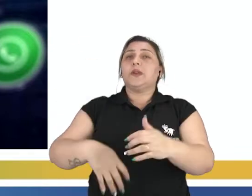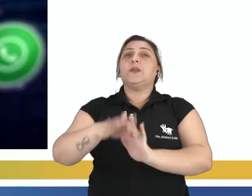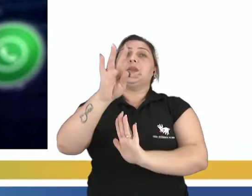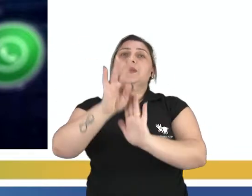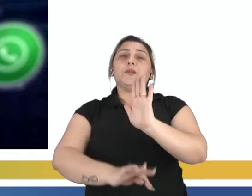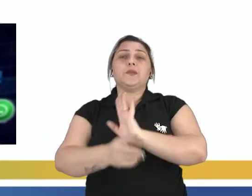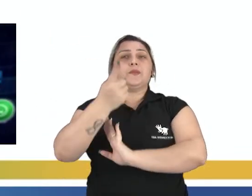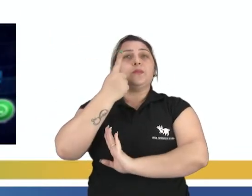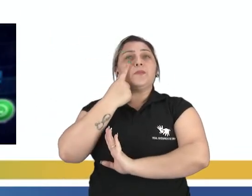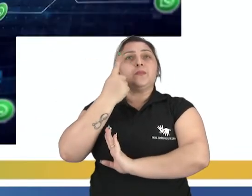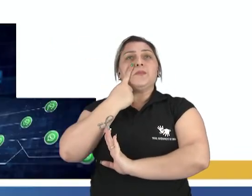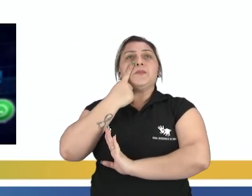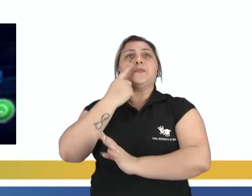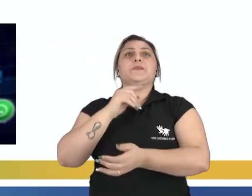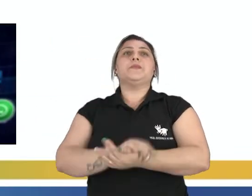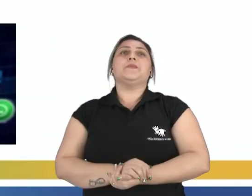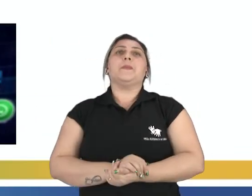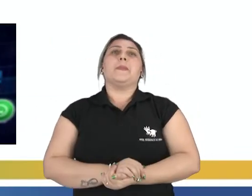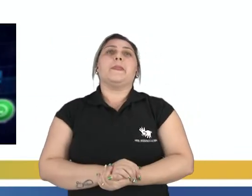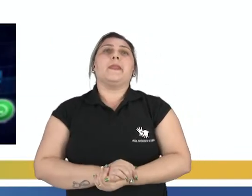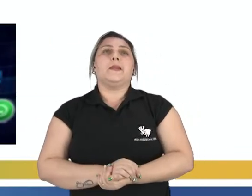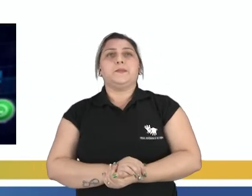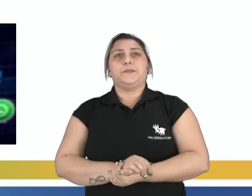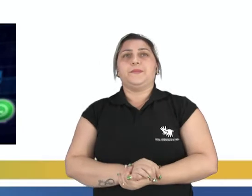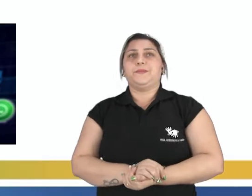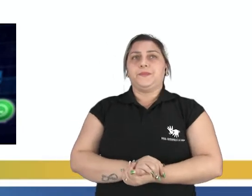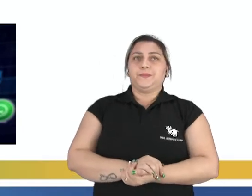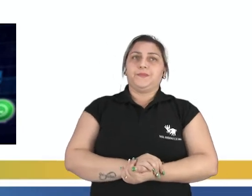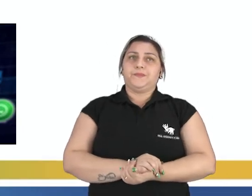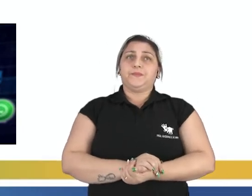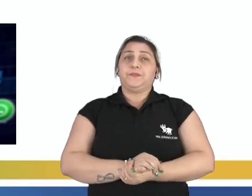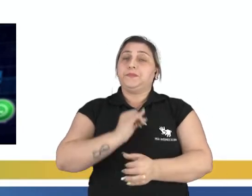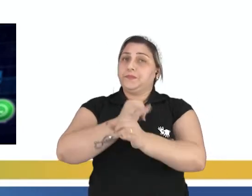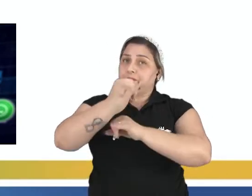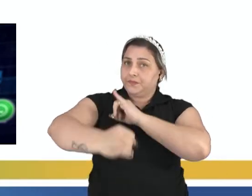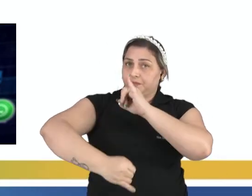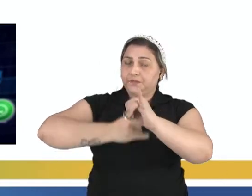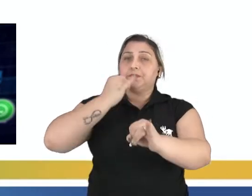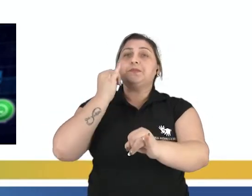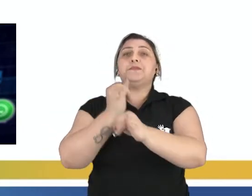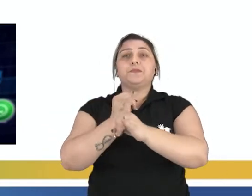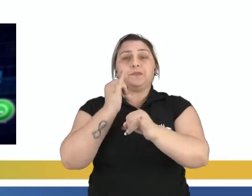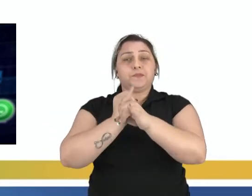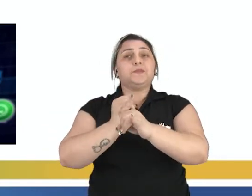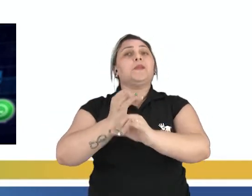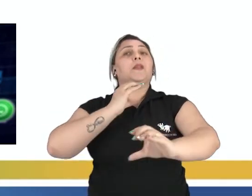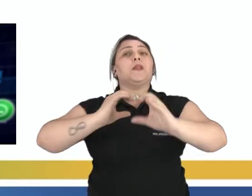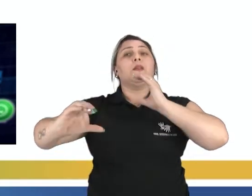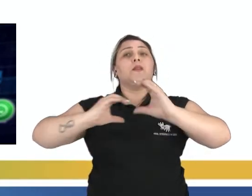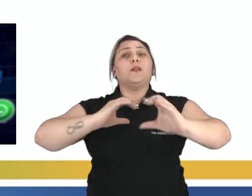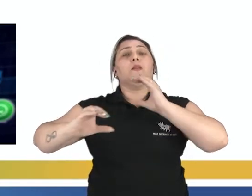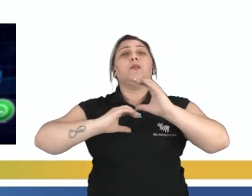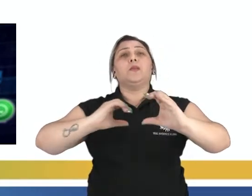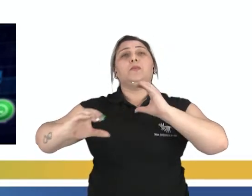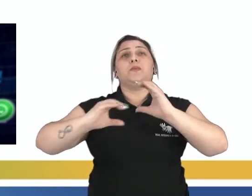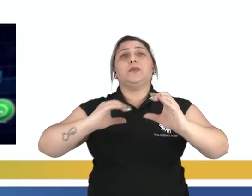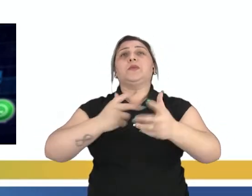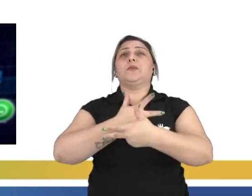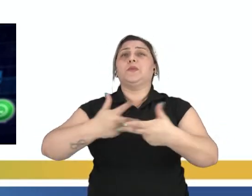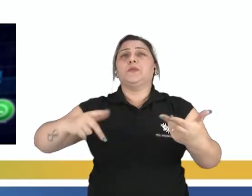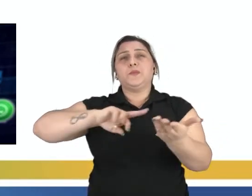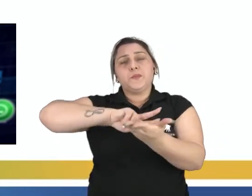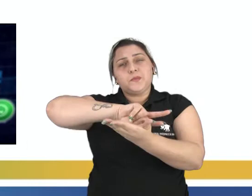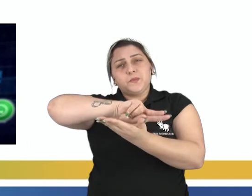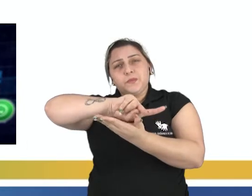Vamos ver do que ele está tratando? Ele está tratando sobre a internet, é um meio de comunicação em que circula